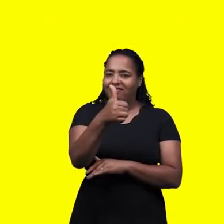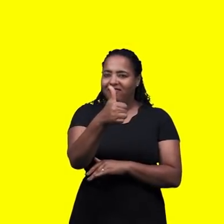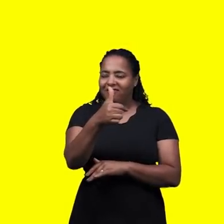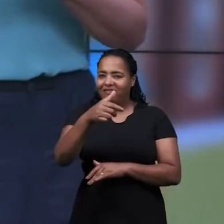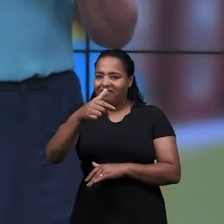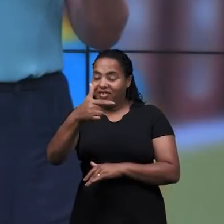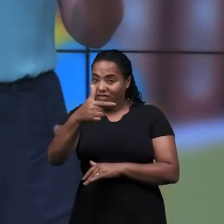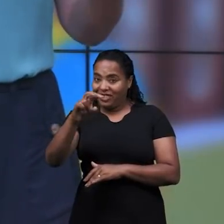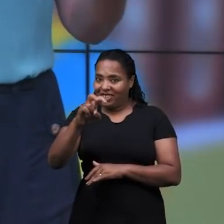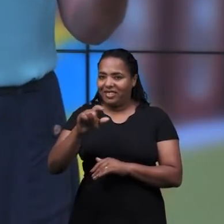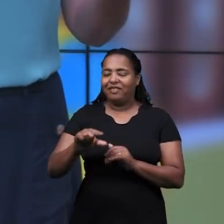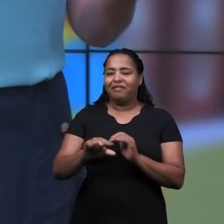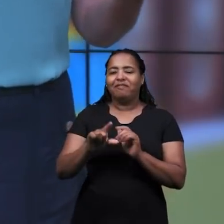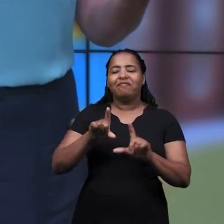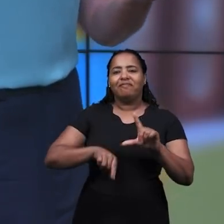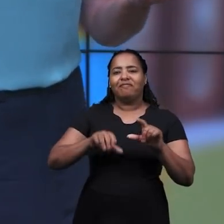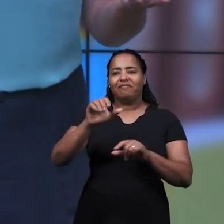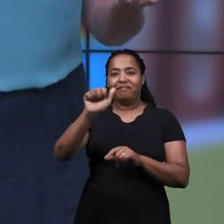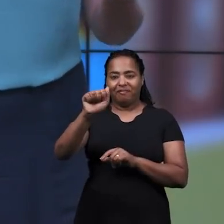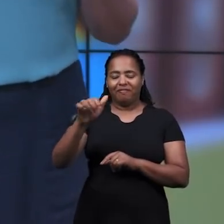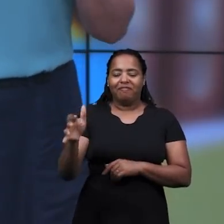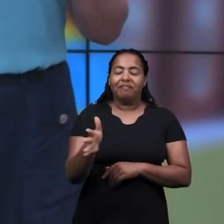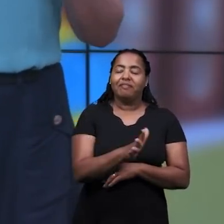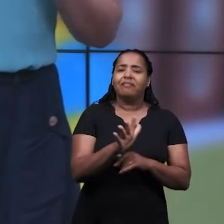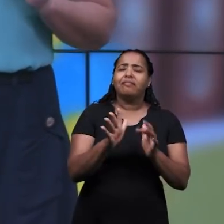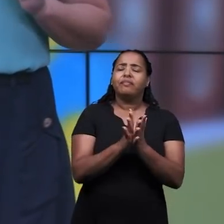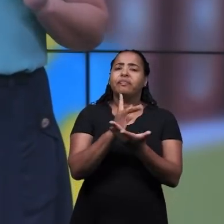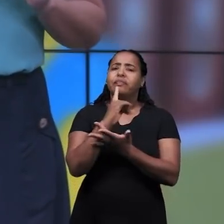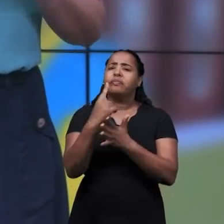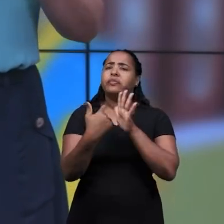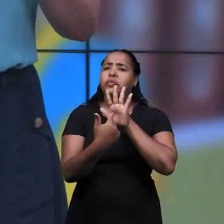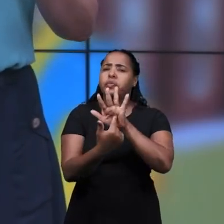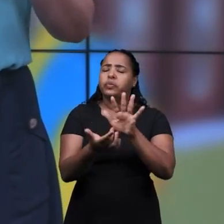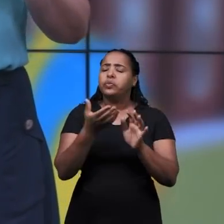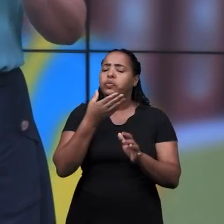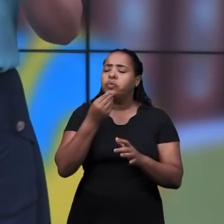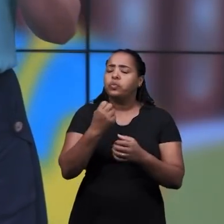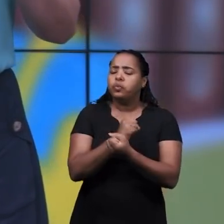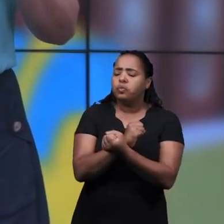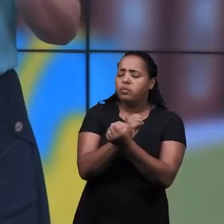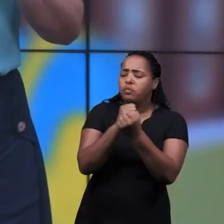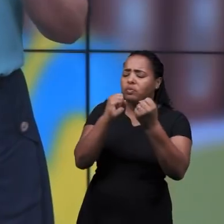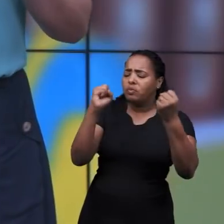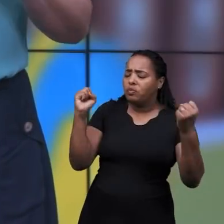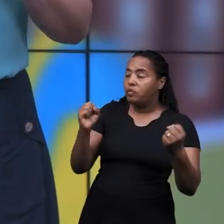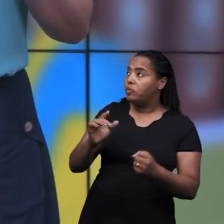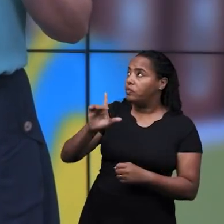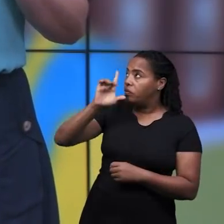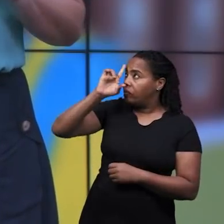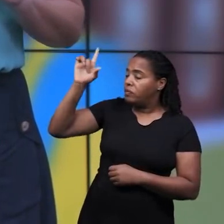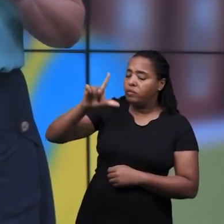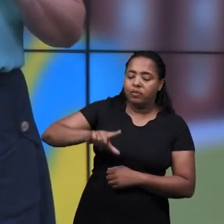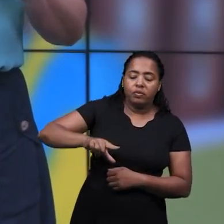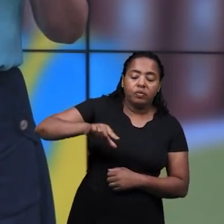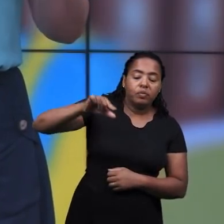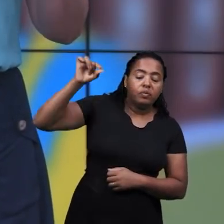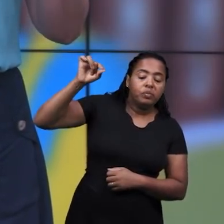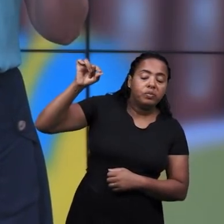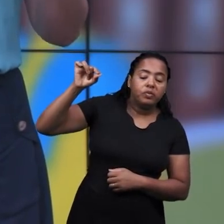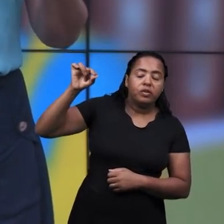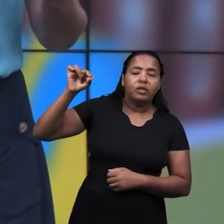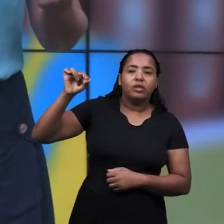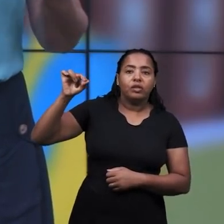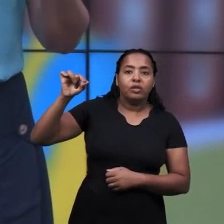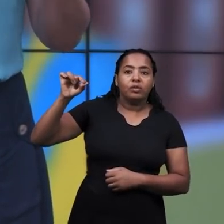25a. A palavra de Deus nos conta que Sansão foi um homem separado por Deus